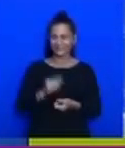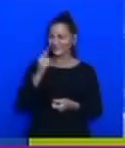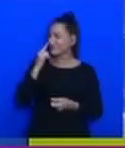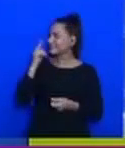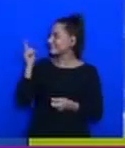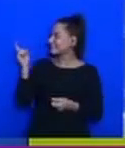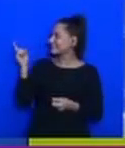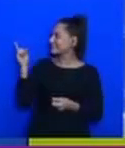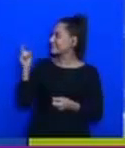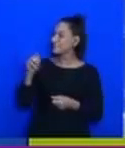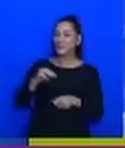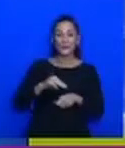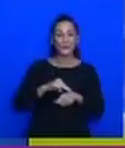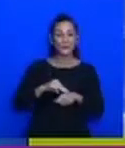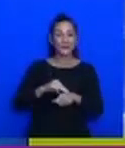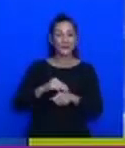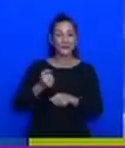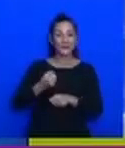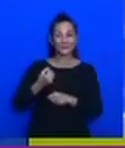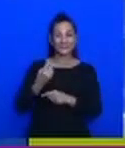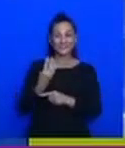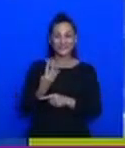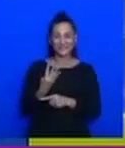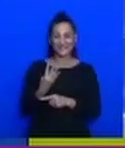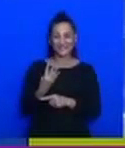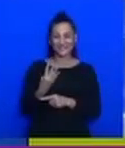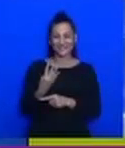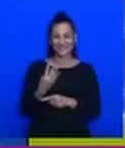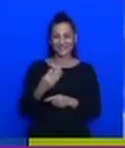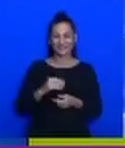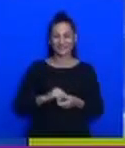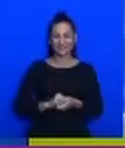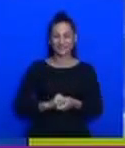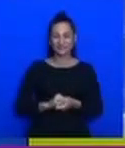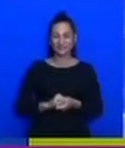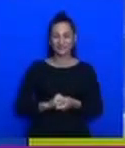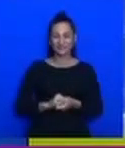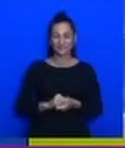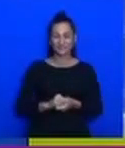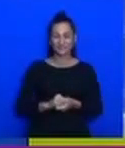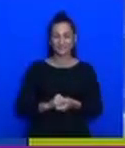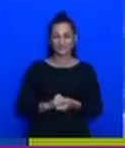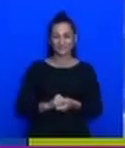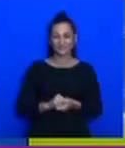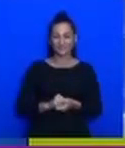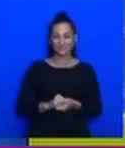Chegando para você, marrom número 4. Vem no detalhe para você.